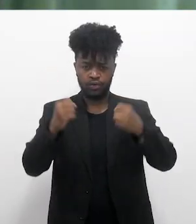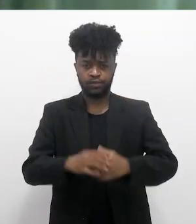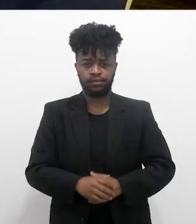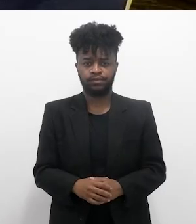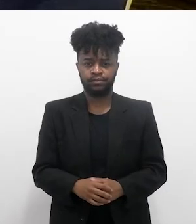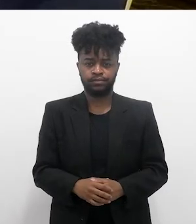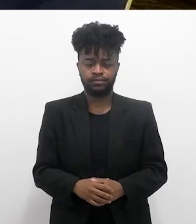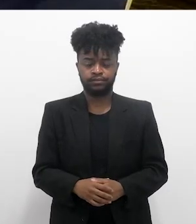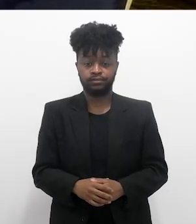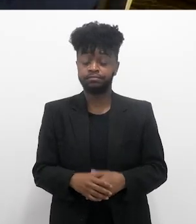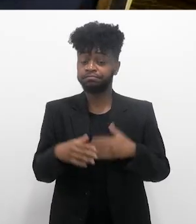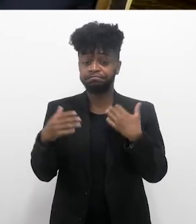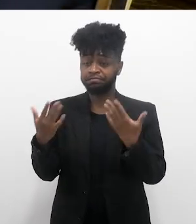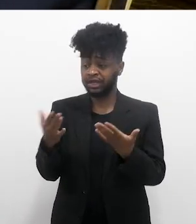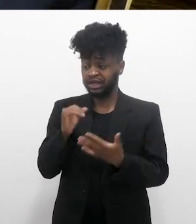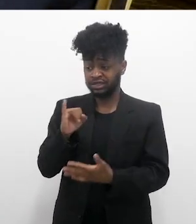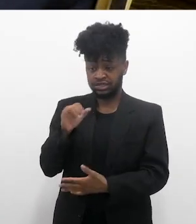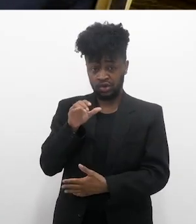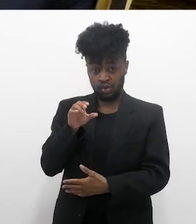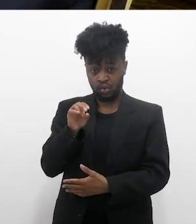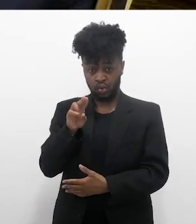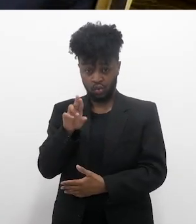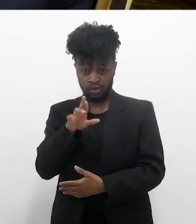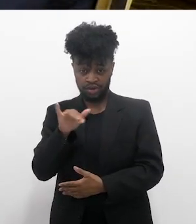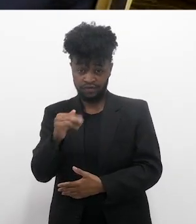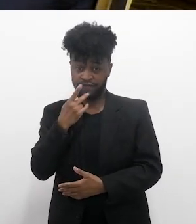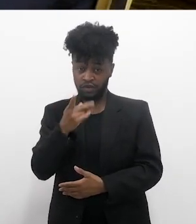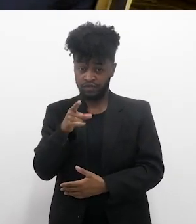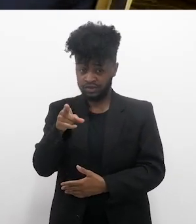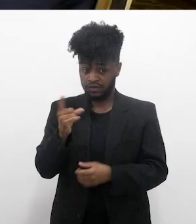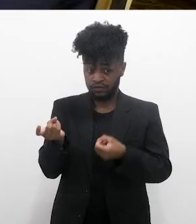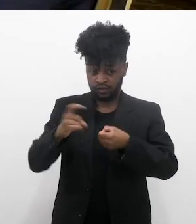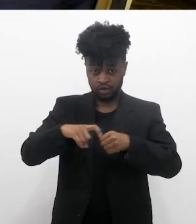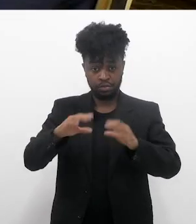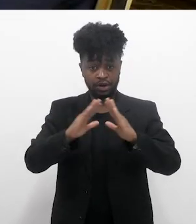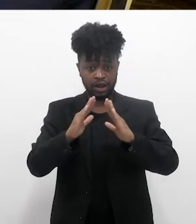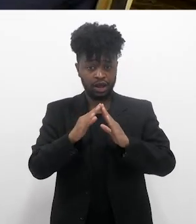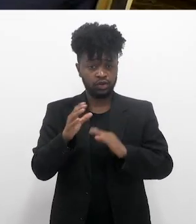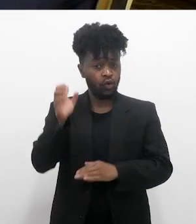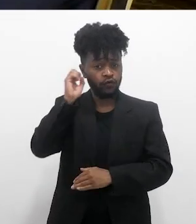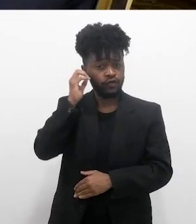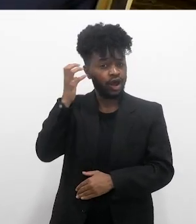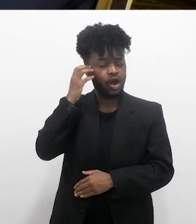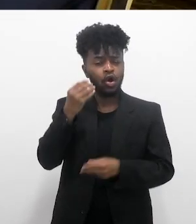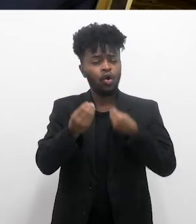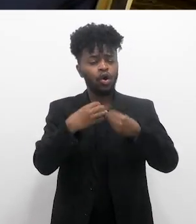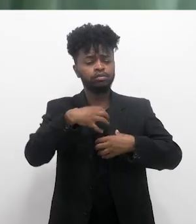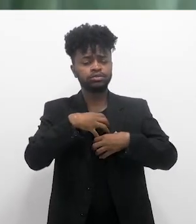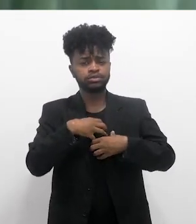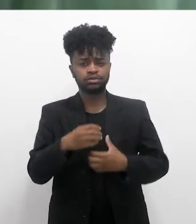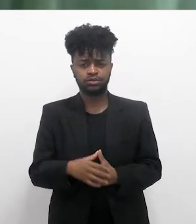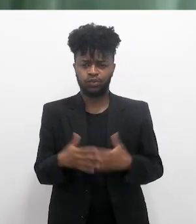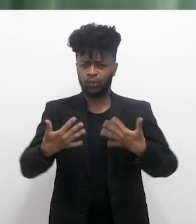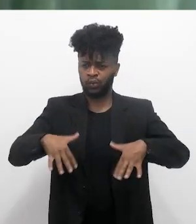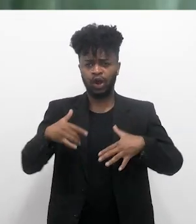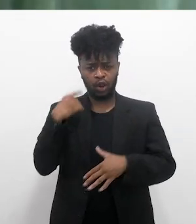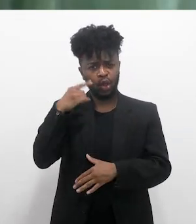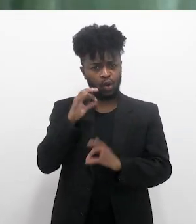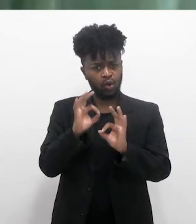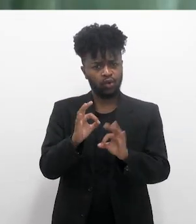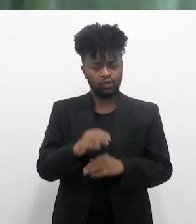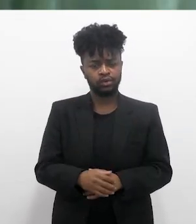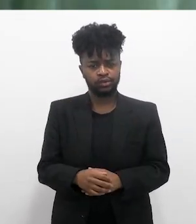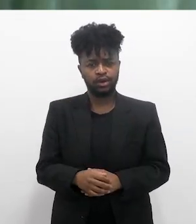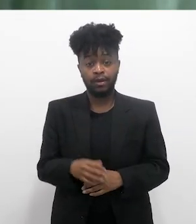Ô Zico, e aí, quando o Cury narrava e você estava voltando para casa ouvindo a Rádio Globo, como é que você se sentia, hein? Pô, cara, era loucura, né? Isso